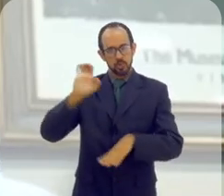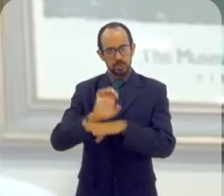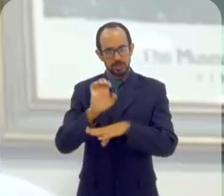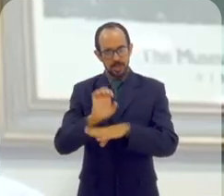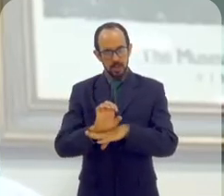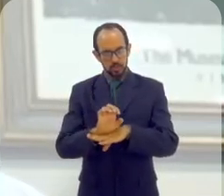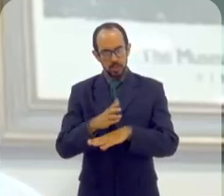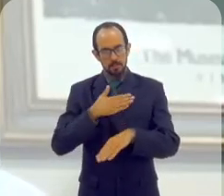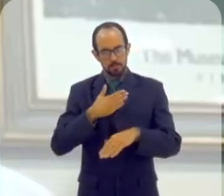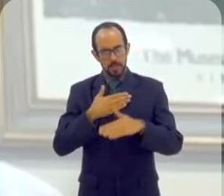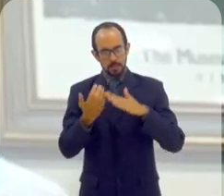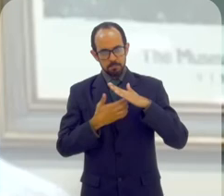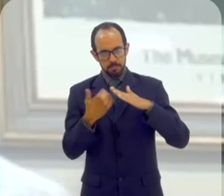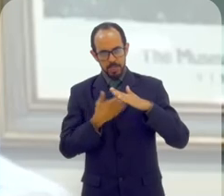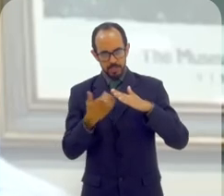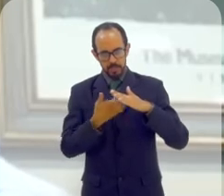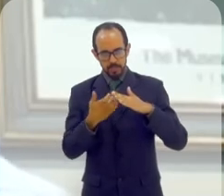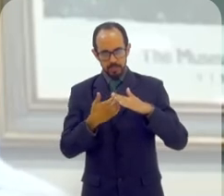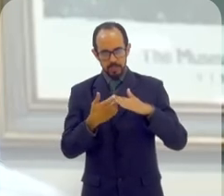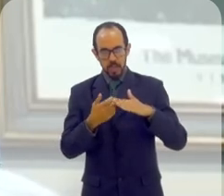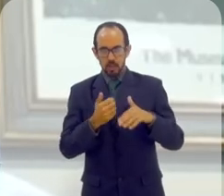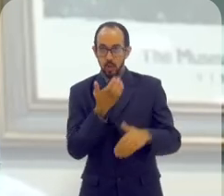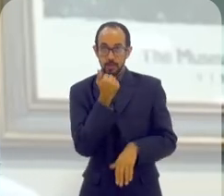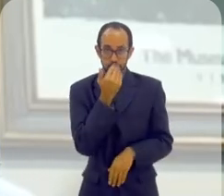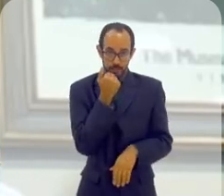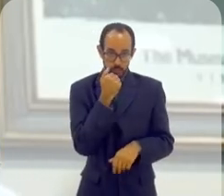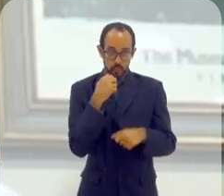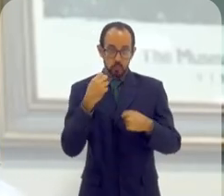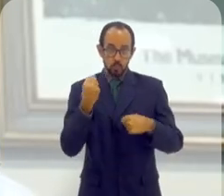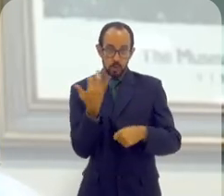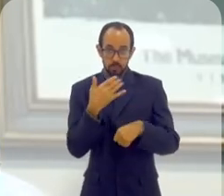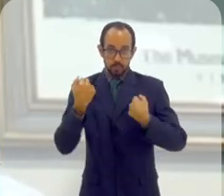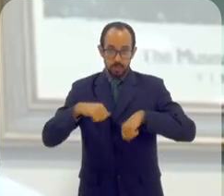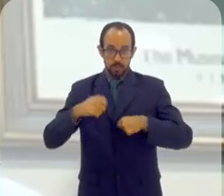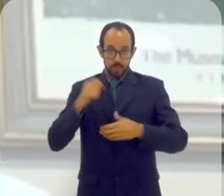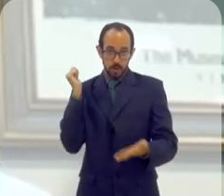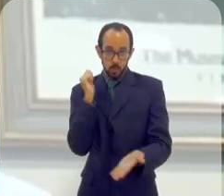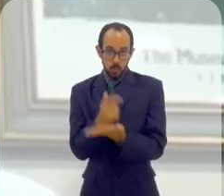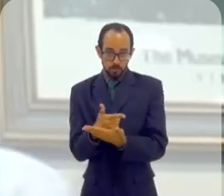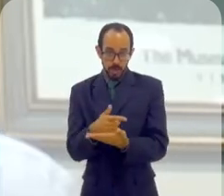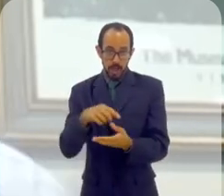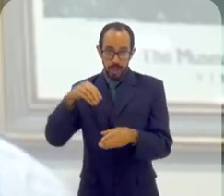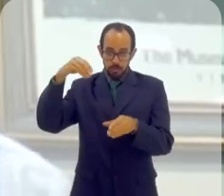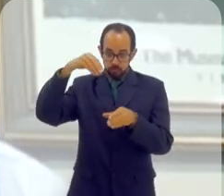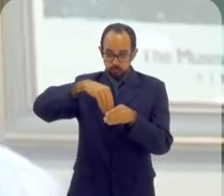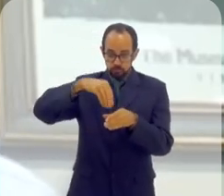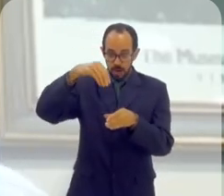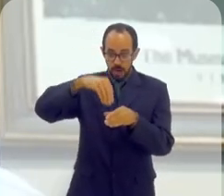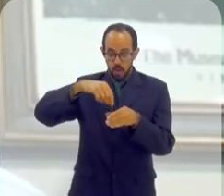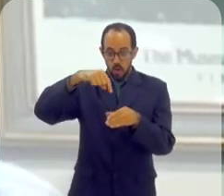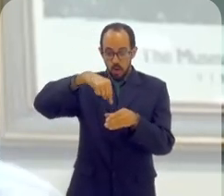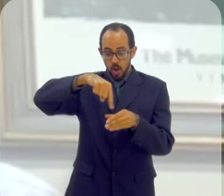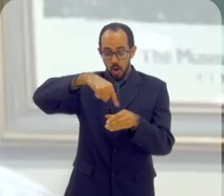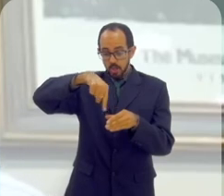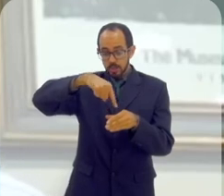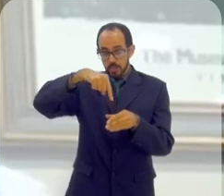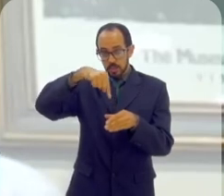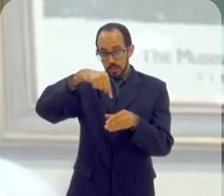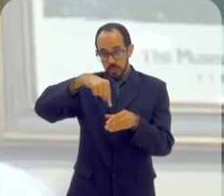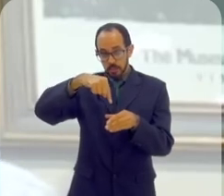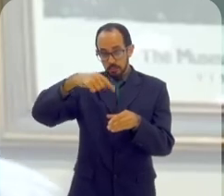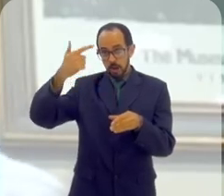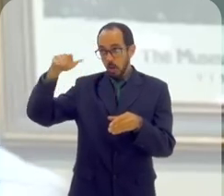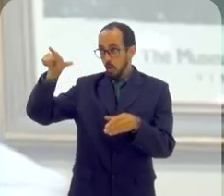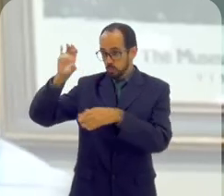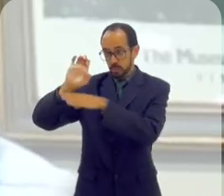outros estados e a minha empresa eu sou do setor de alimentos quando preciso comprar esse filme para poder empacordar meus produtos não importa ele